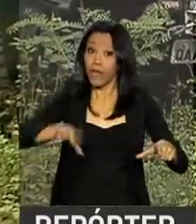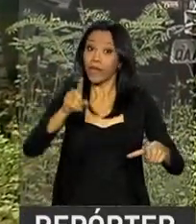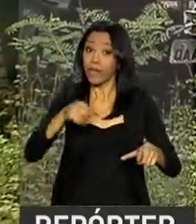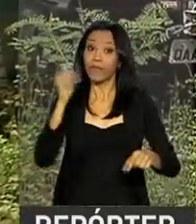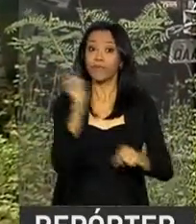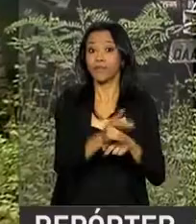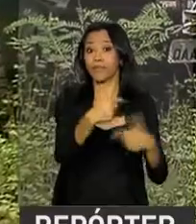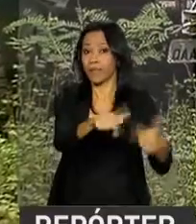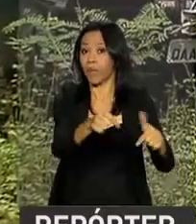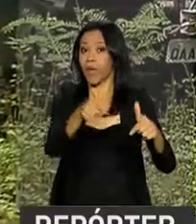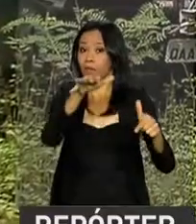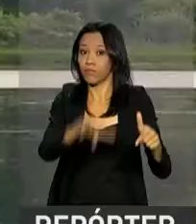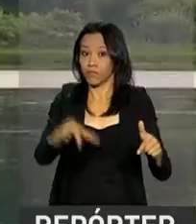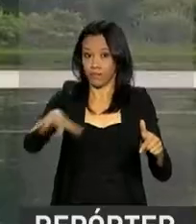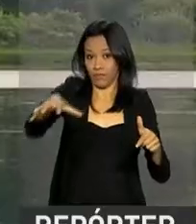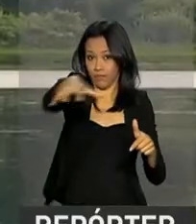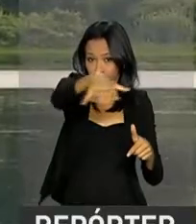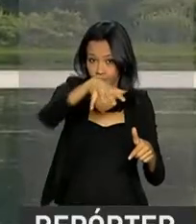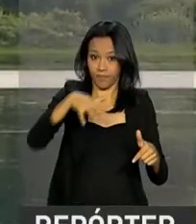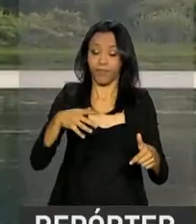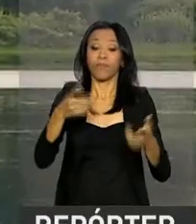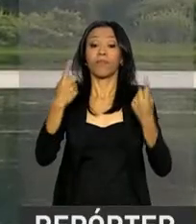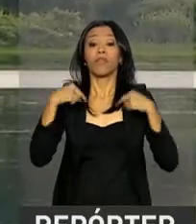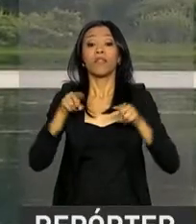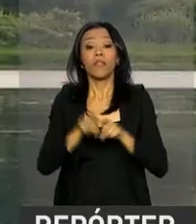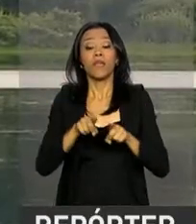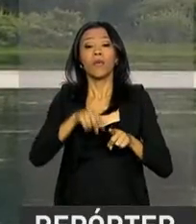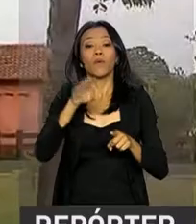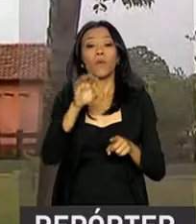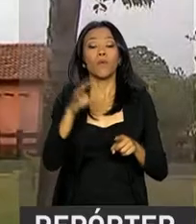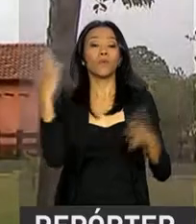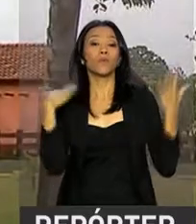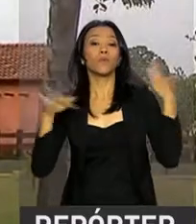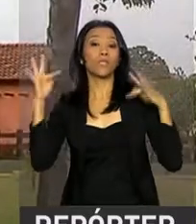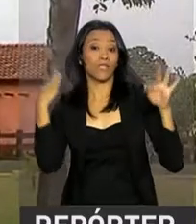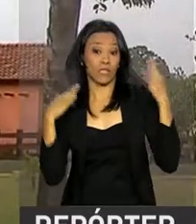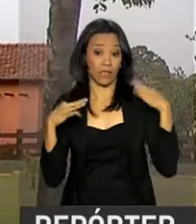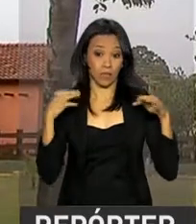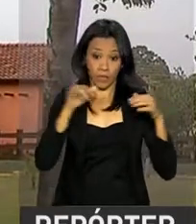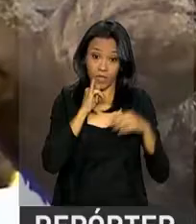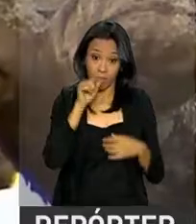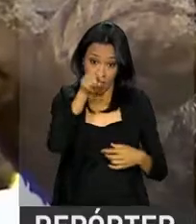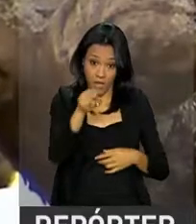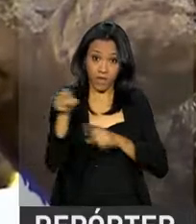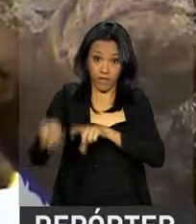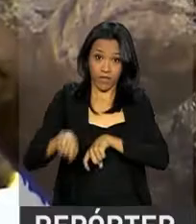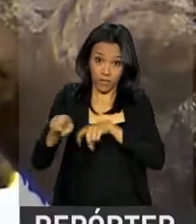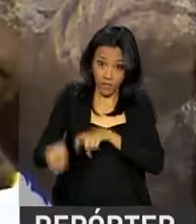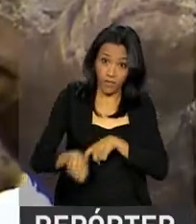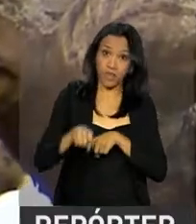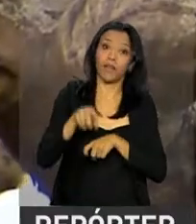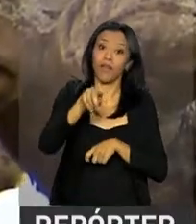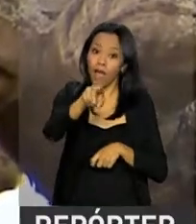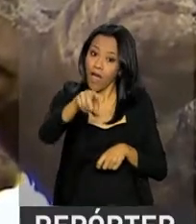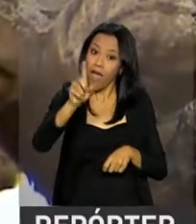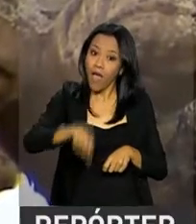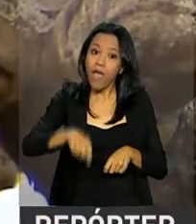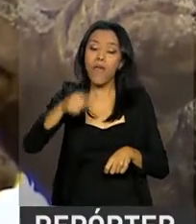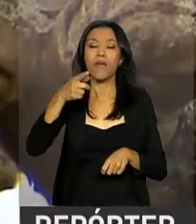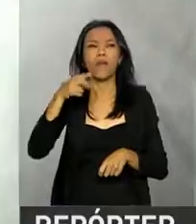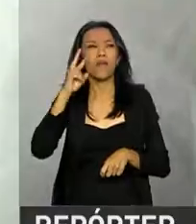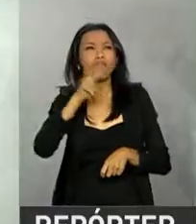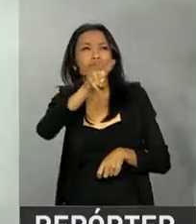emprego e renda na região entre elas o ecoturismo essa fazenda por exemplo explora a observação de animais